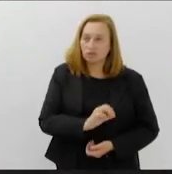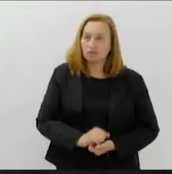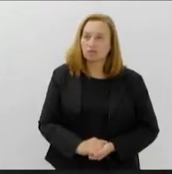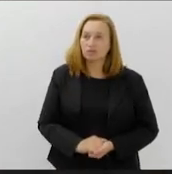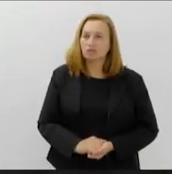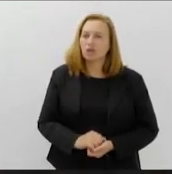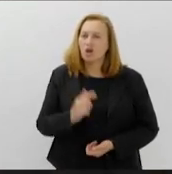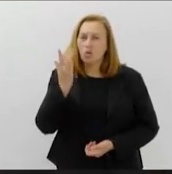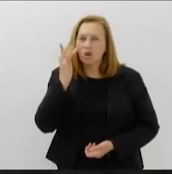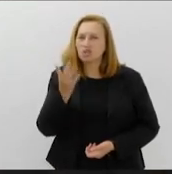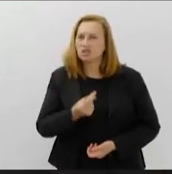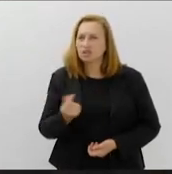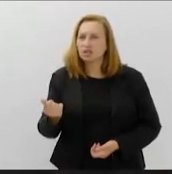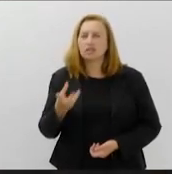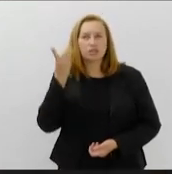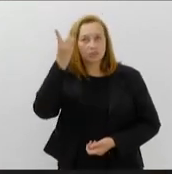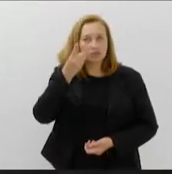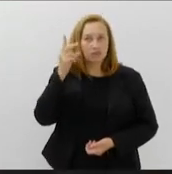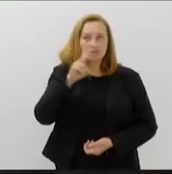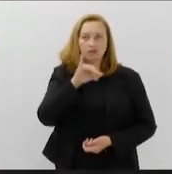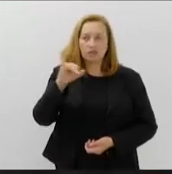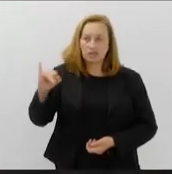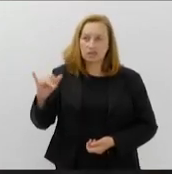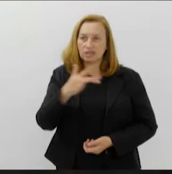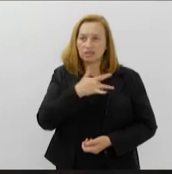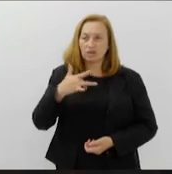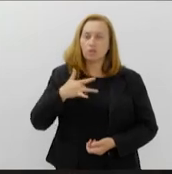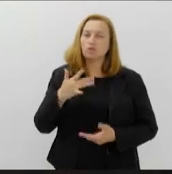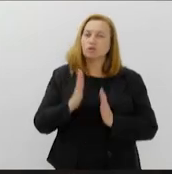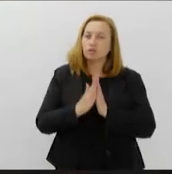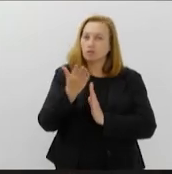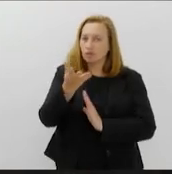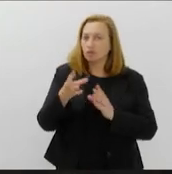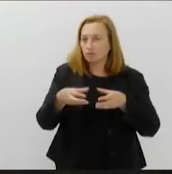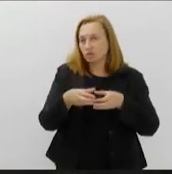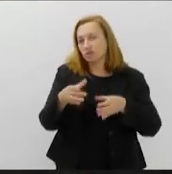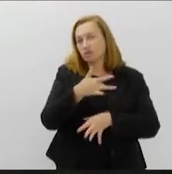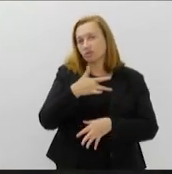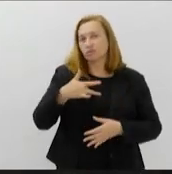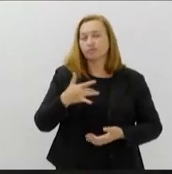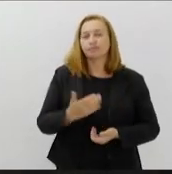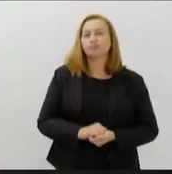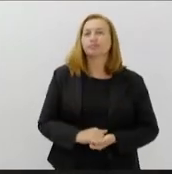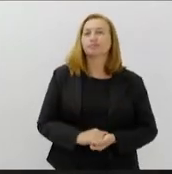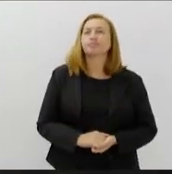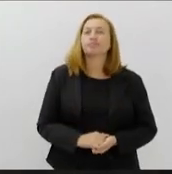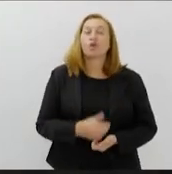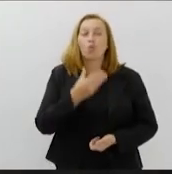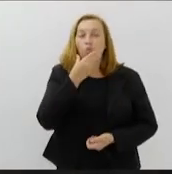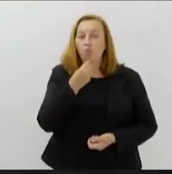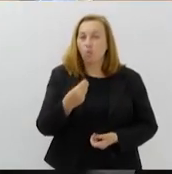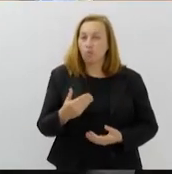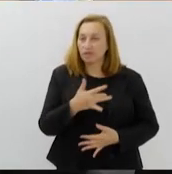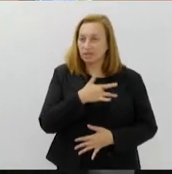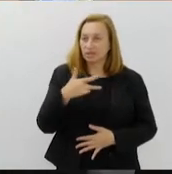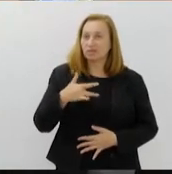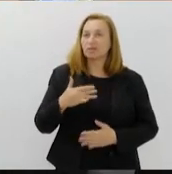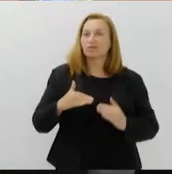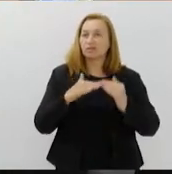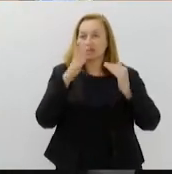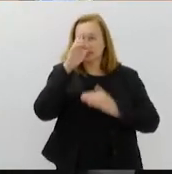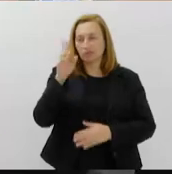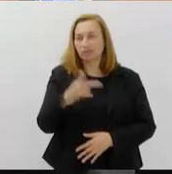acabou de sair. Deputado Valdeci, da Saúde, por favor, pela Comissão de Saúde. O homem da Saúde. Favorável,